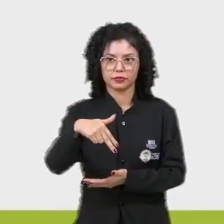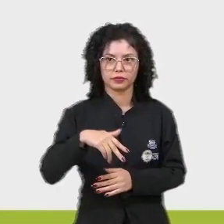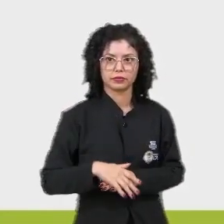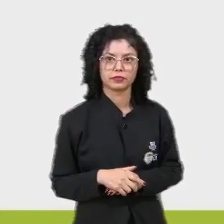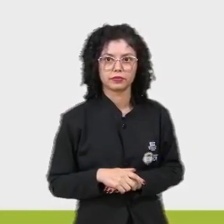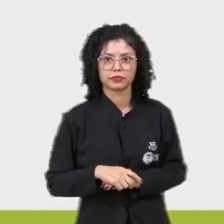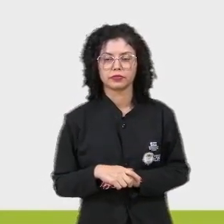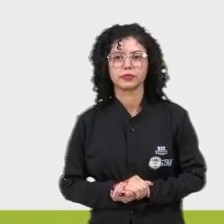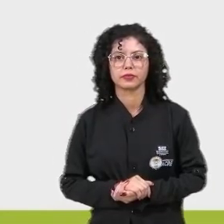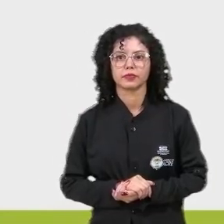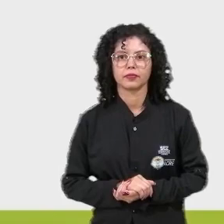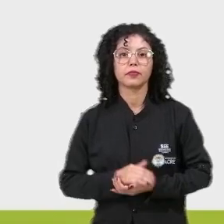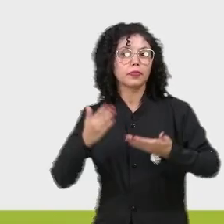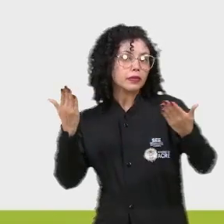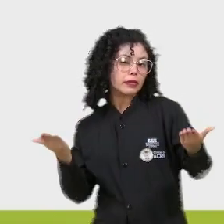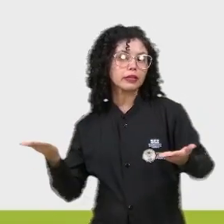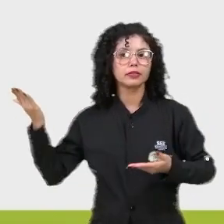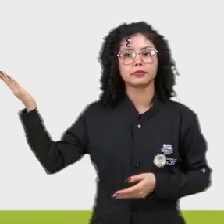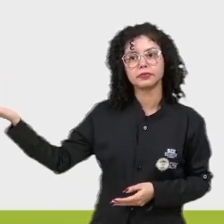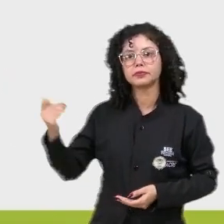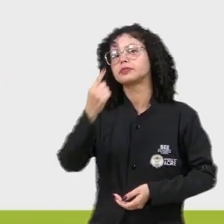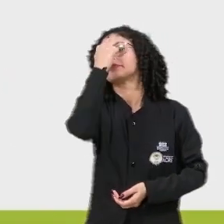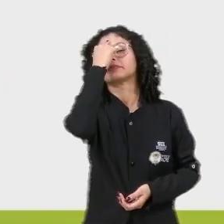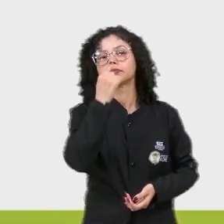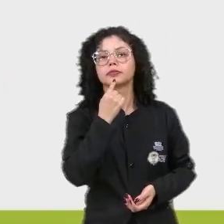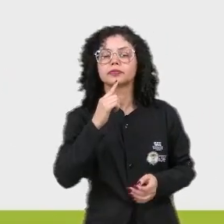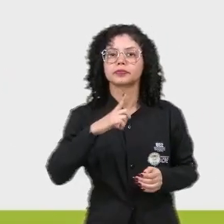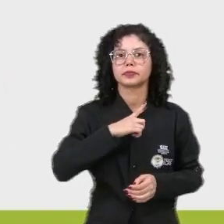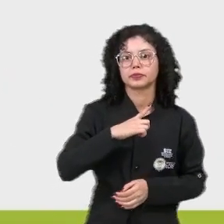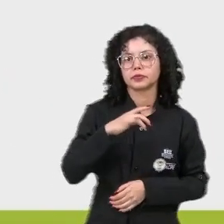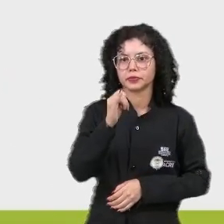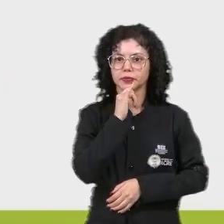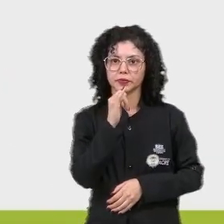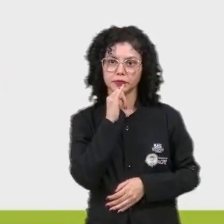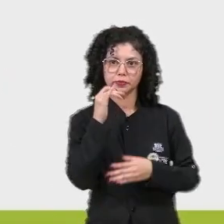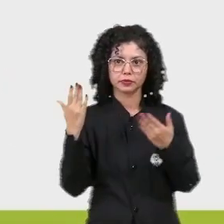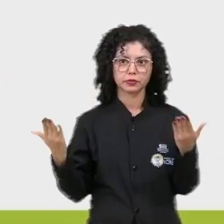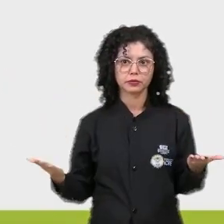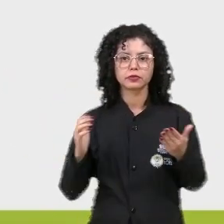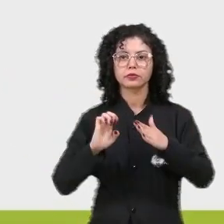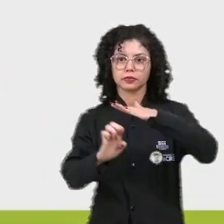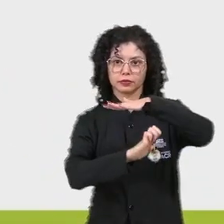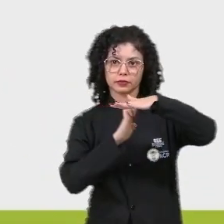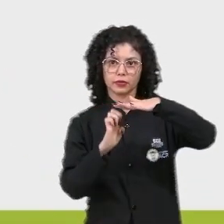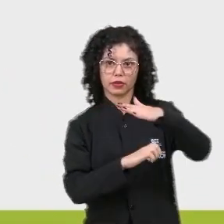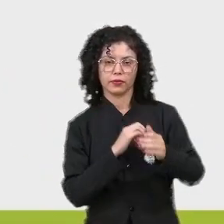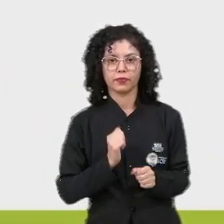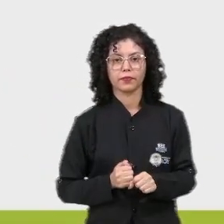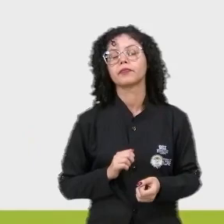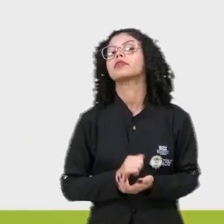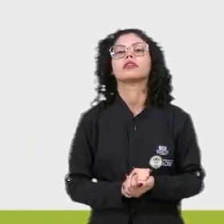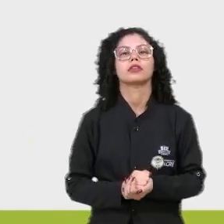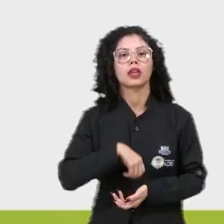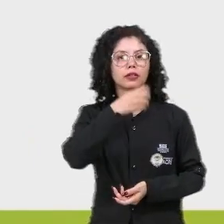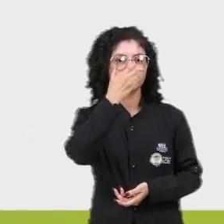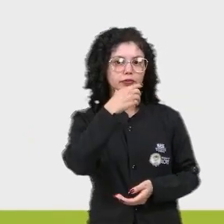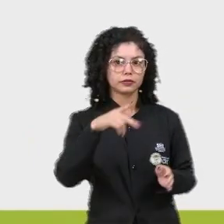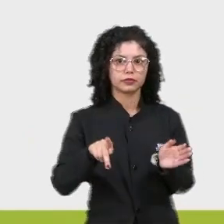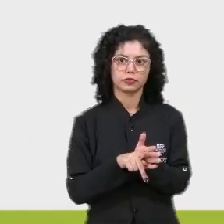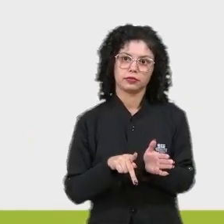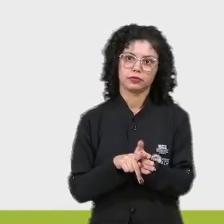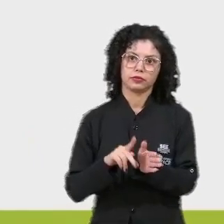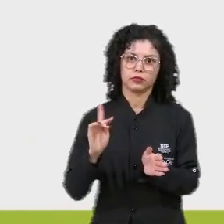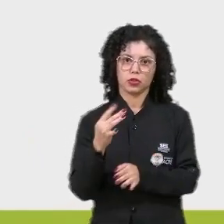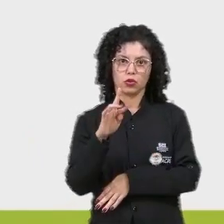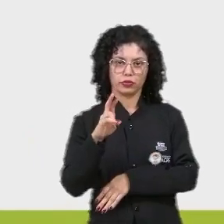faixa de pedestres. Aí, pessoal, na tela eu tenho um exemplo para vocês de uma empresa de hortifruti.